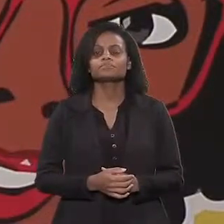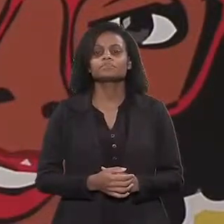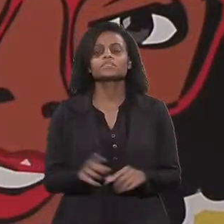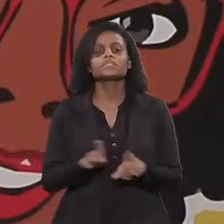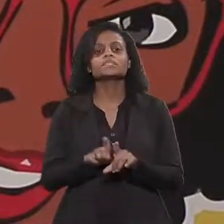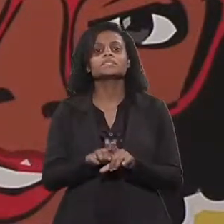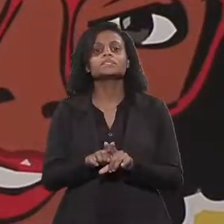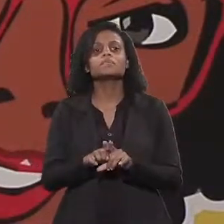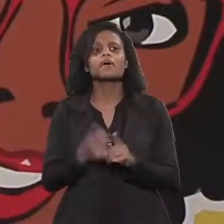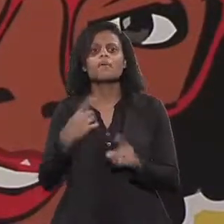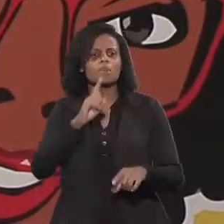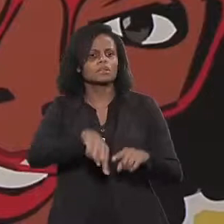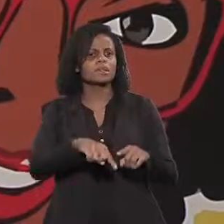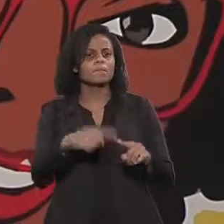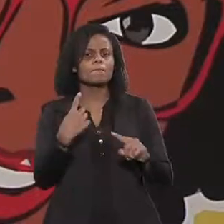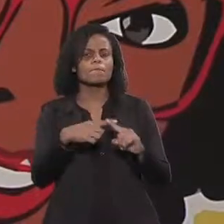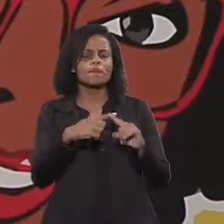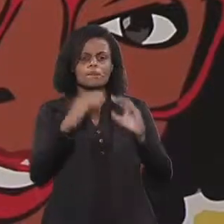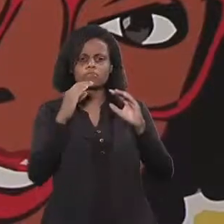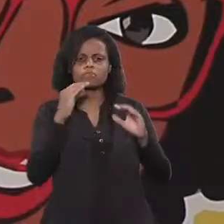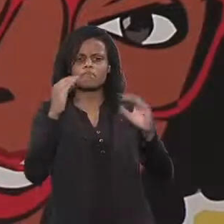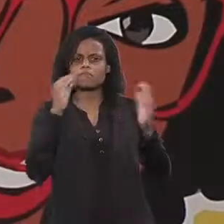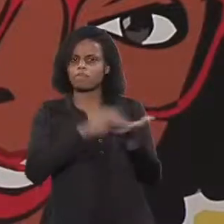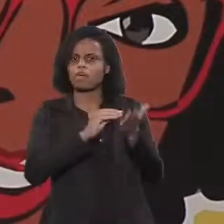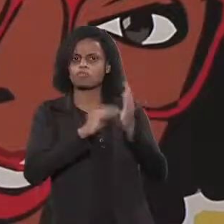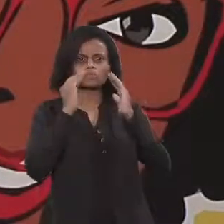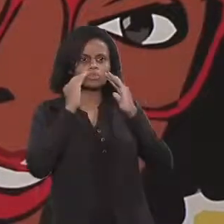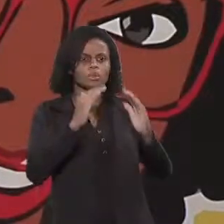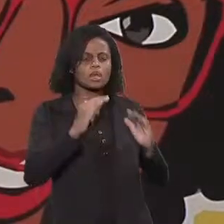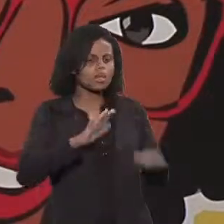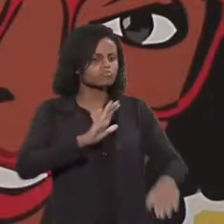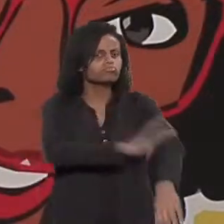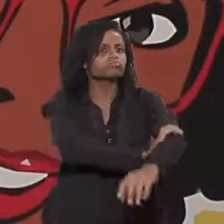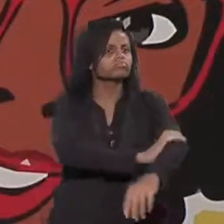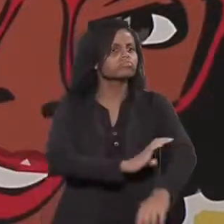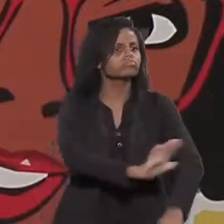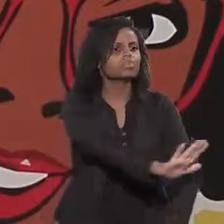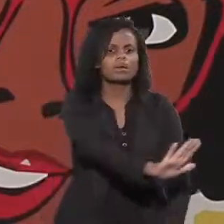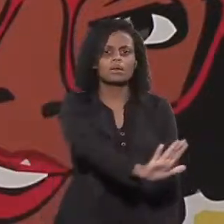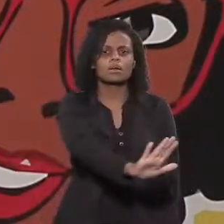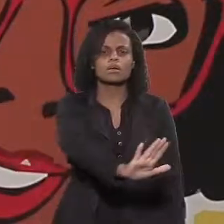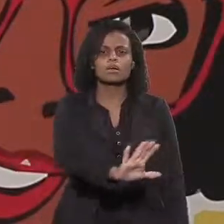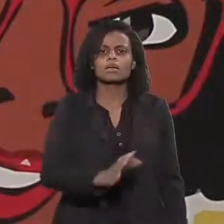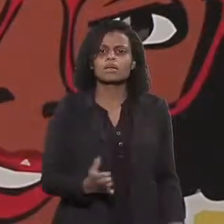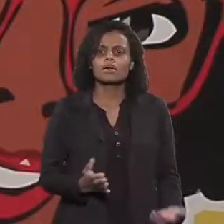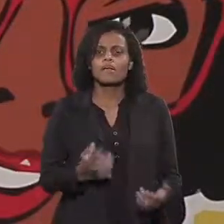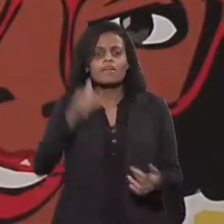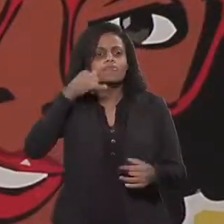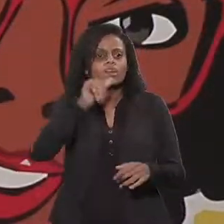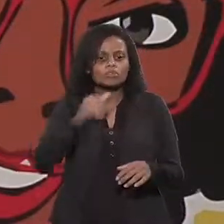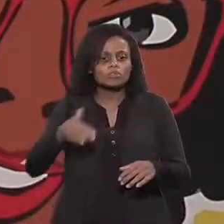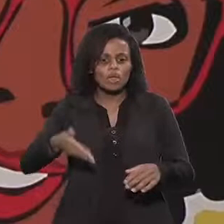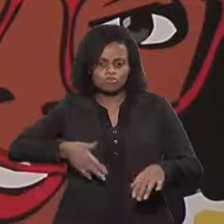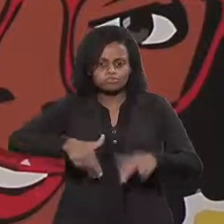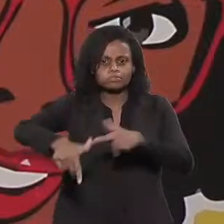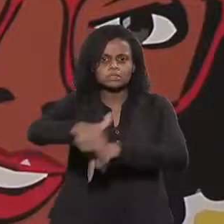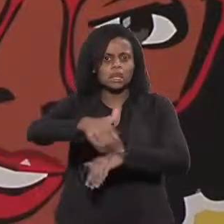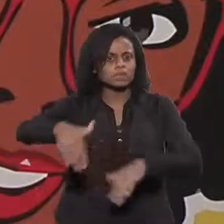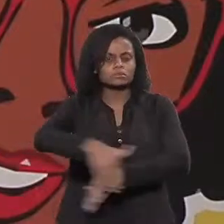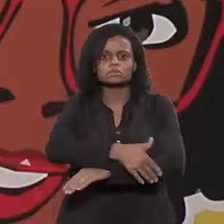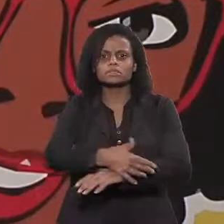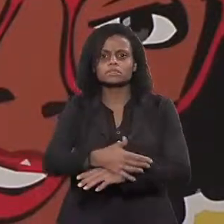já se coloca o desrespeito, né? Barrada inclusive encostando em mim, evitando que eu passasse por um espaço que